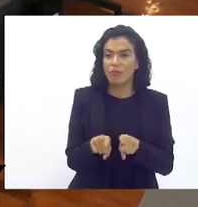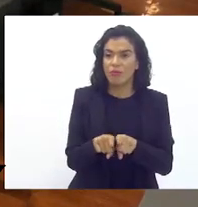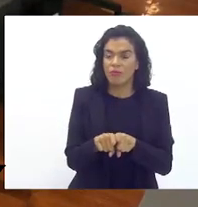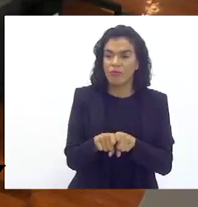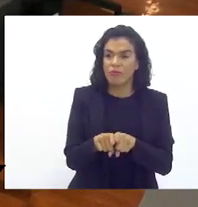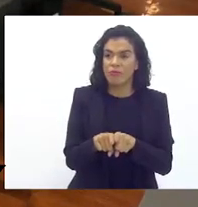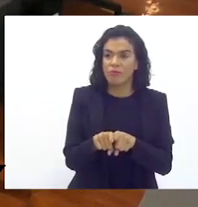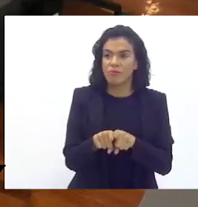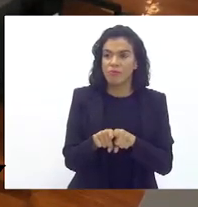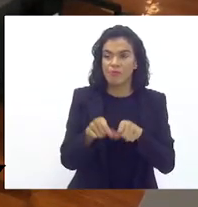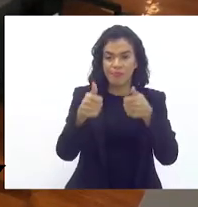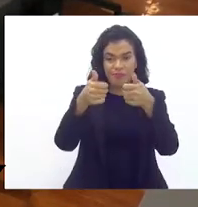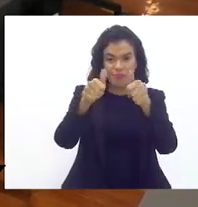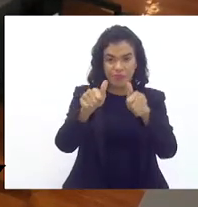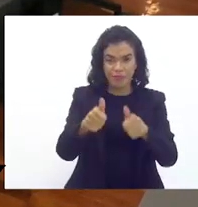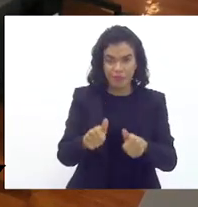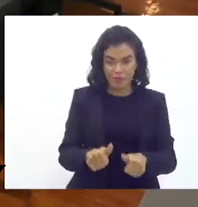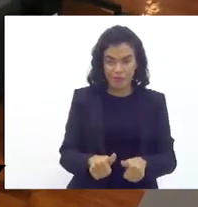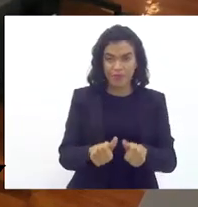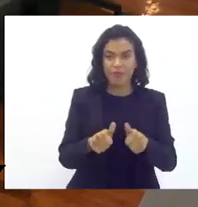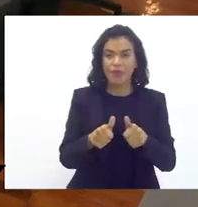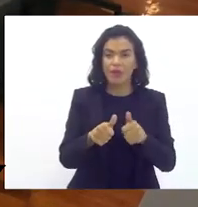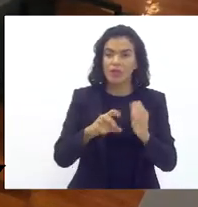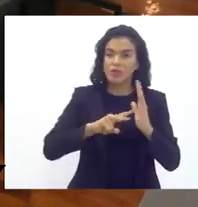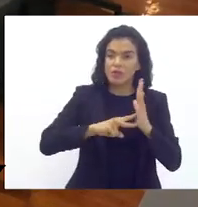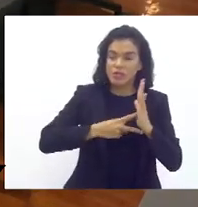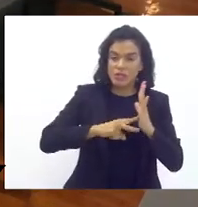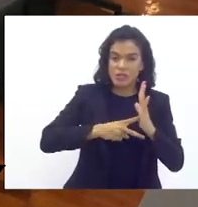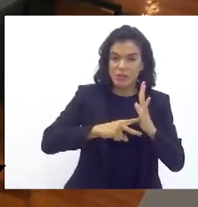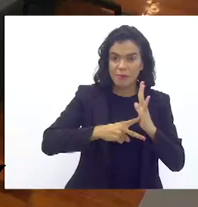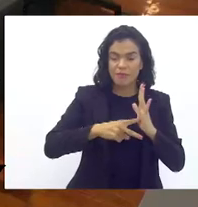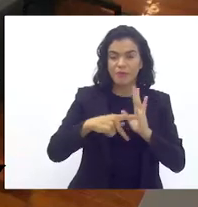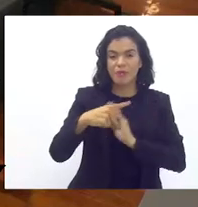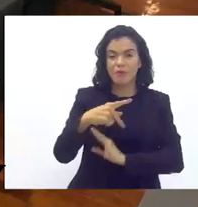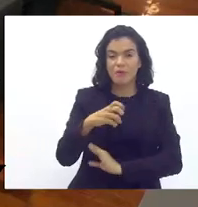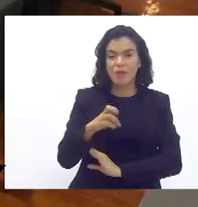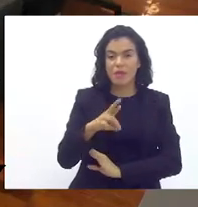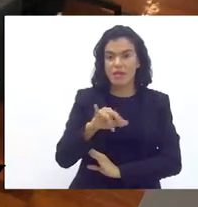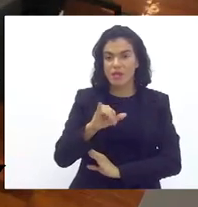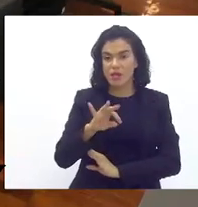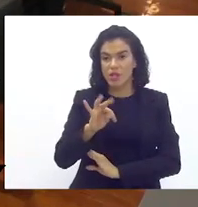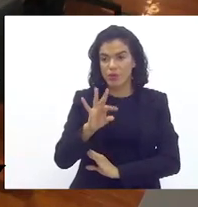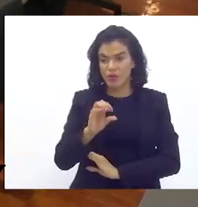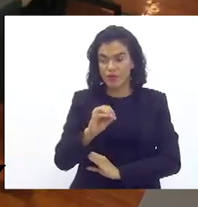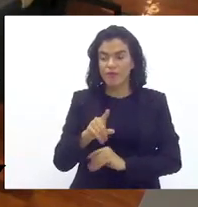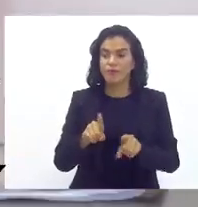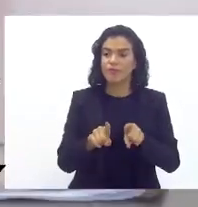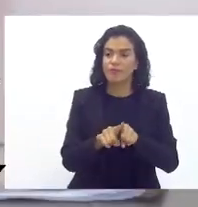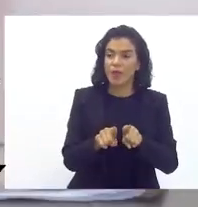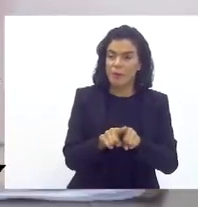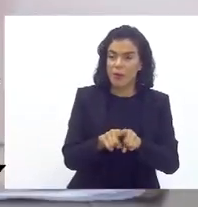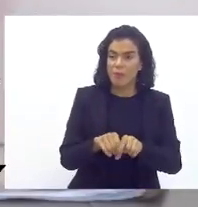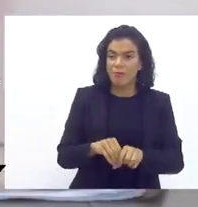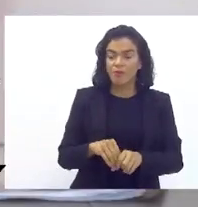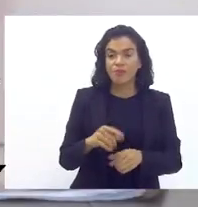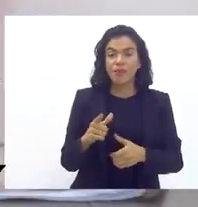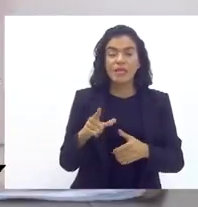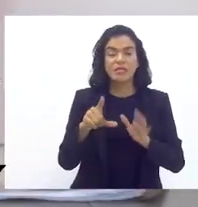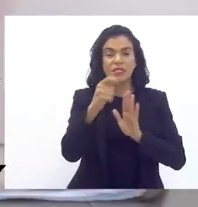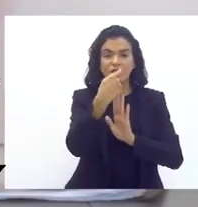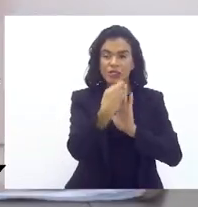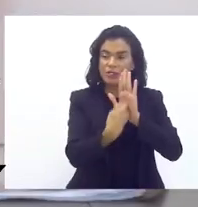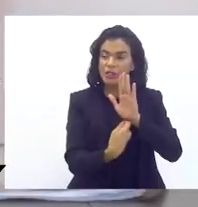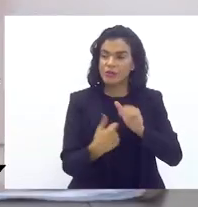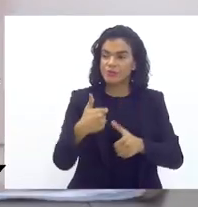da análise que o sindicato dos peritos fez e também daquela outra já sobre o substitutivo esse substitutivo